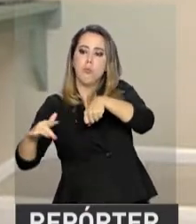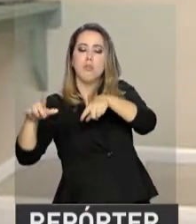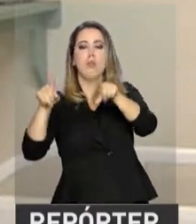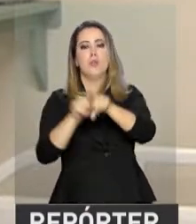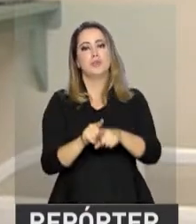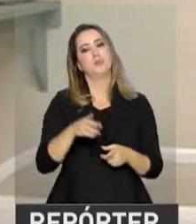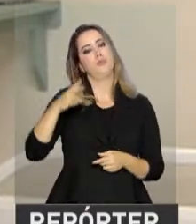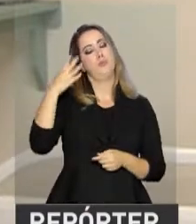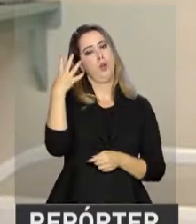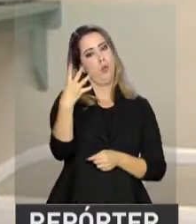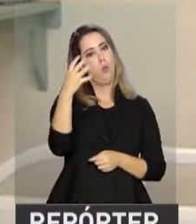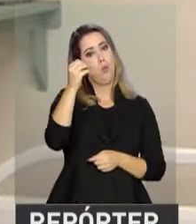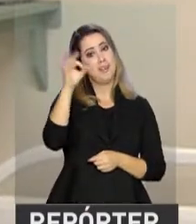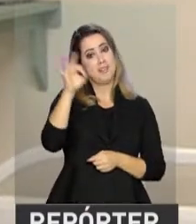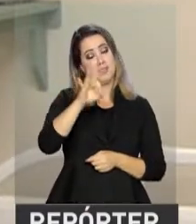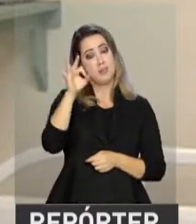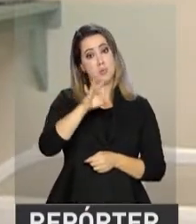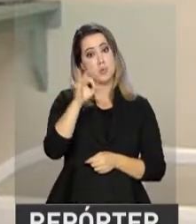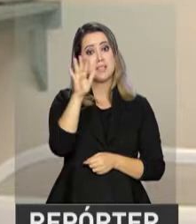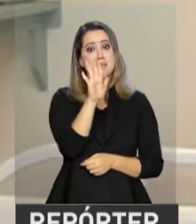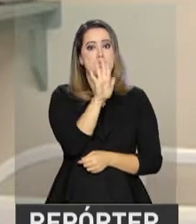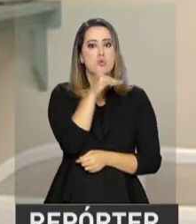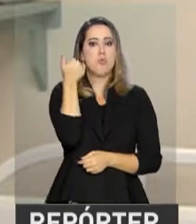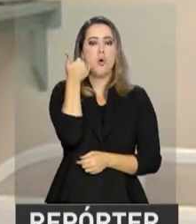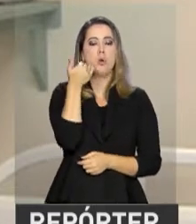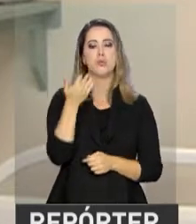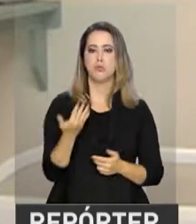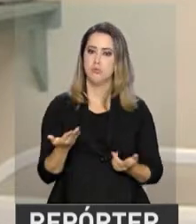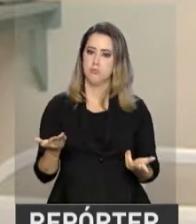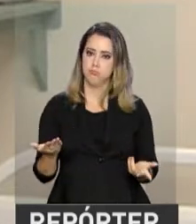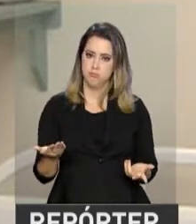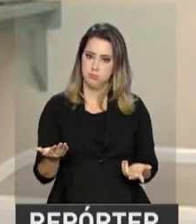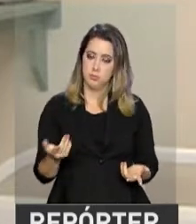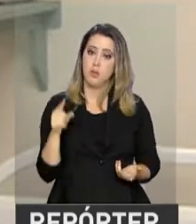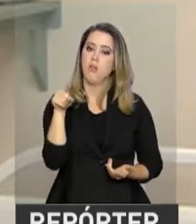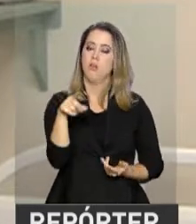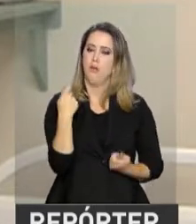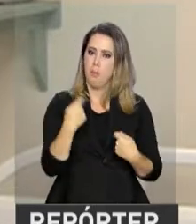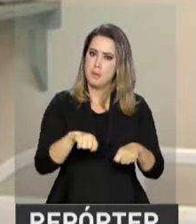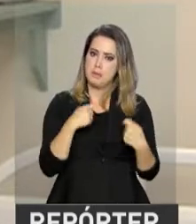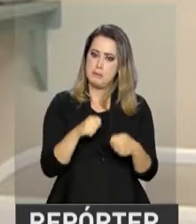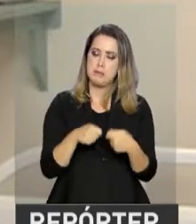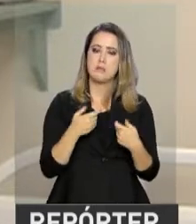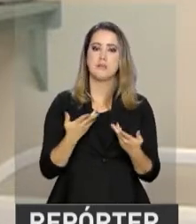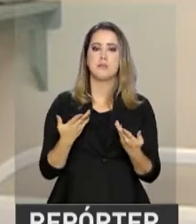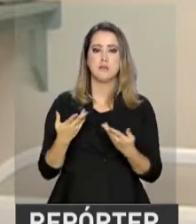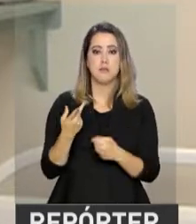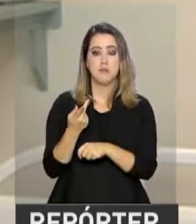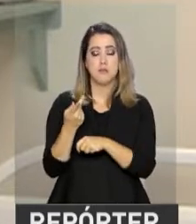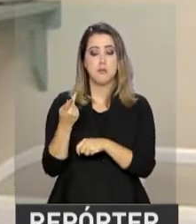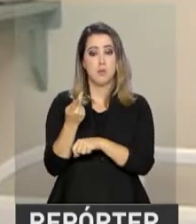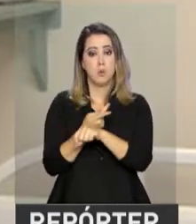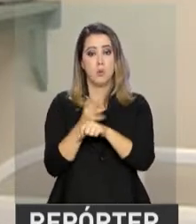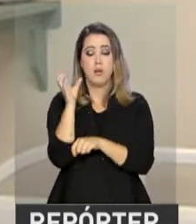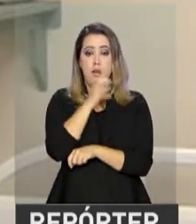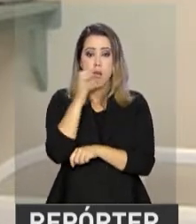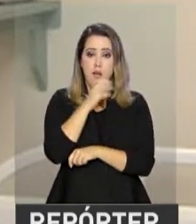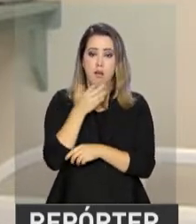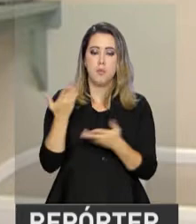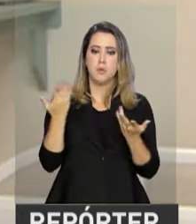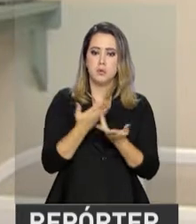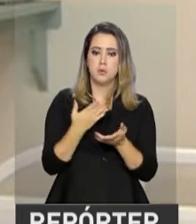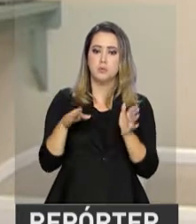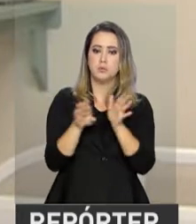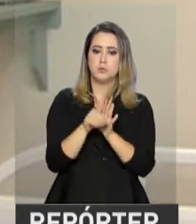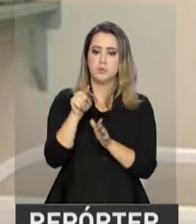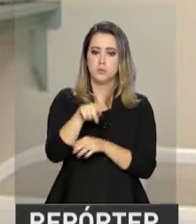passa a ser 40% da chance de falecer dessa doença. Então nós temos um divisor de águas. A biópsia vem